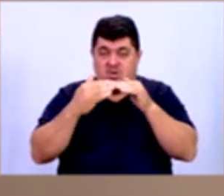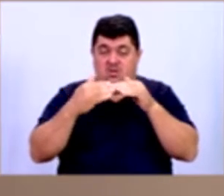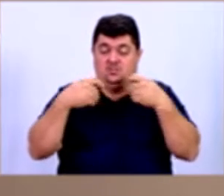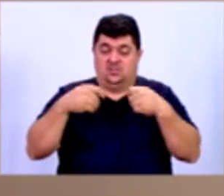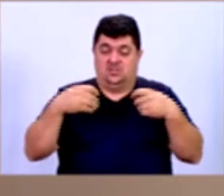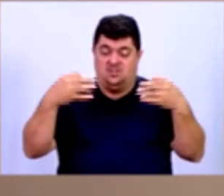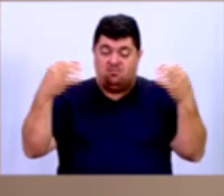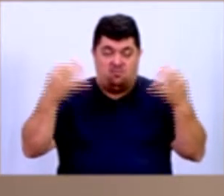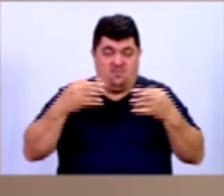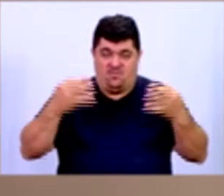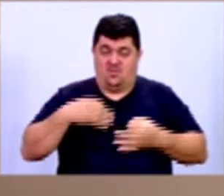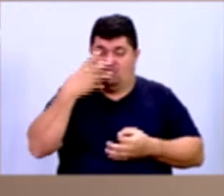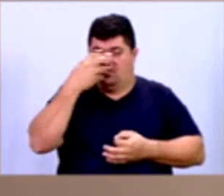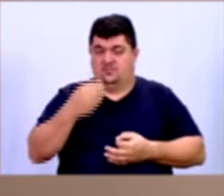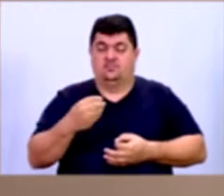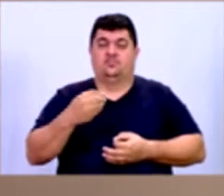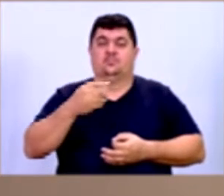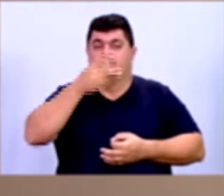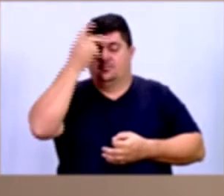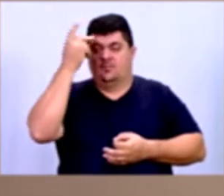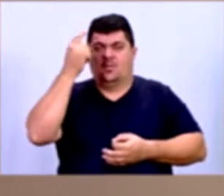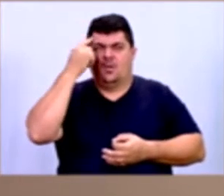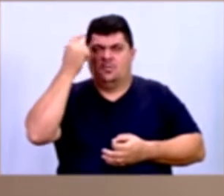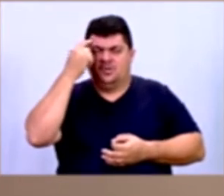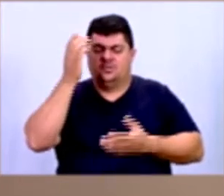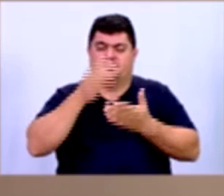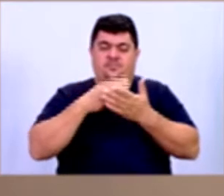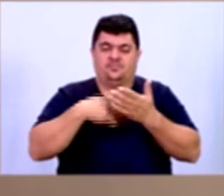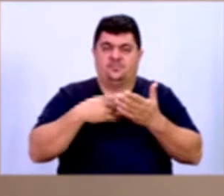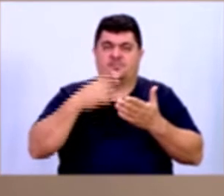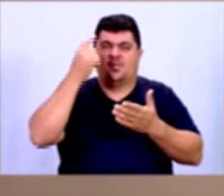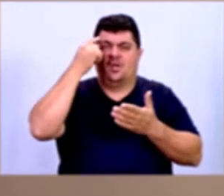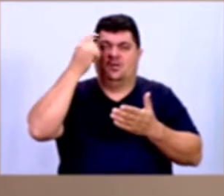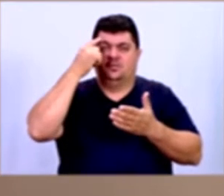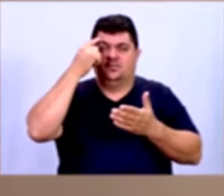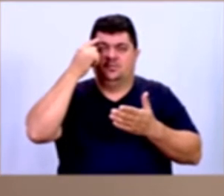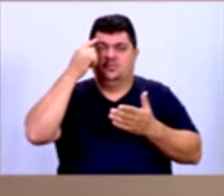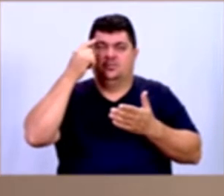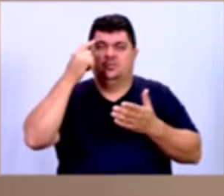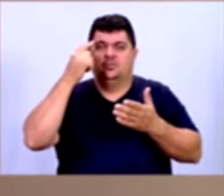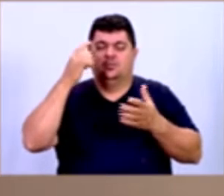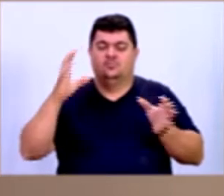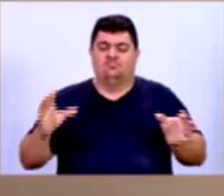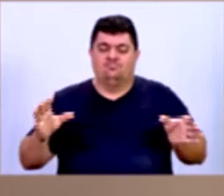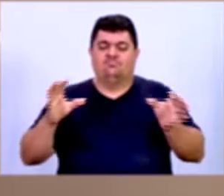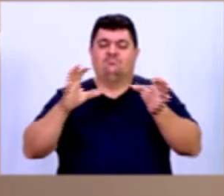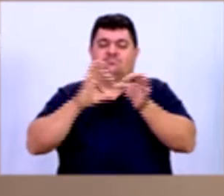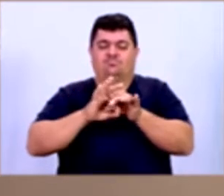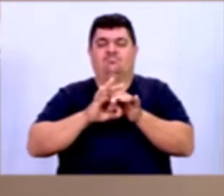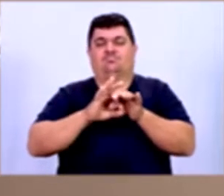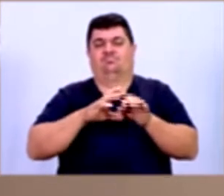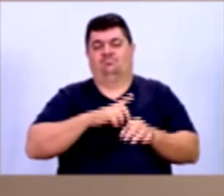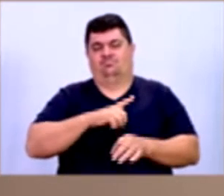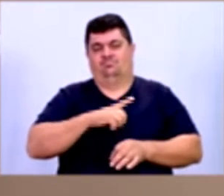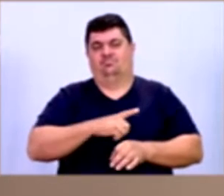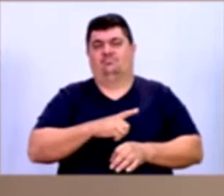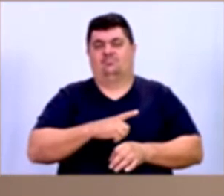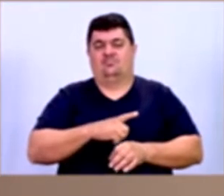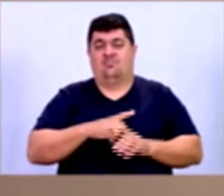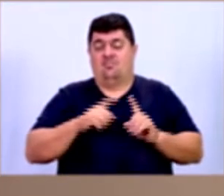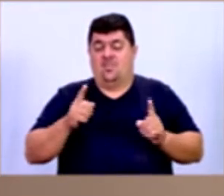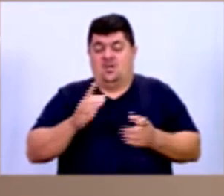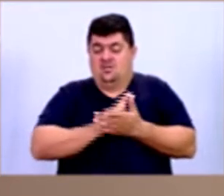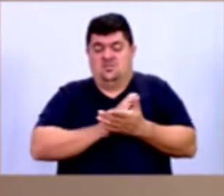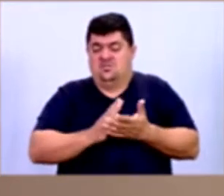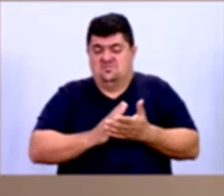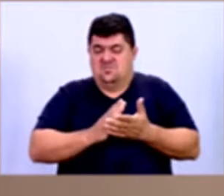qualidade. As pessoas que elaboraram e pensaram o livro didático, pensaram de forma coerente, adequada. Entretanto, pode não satisfazer